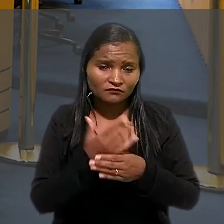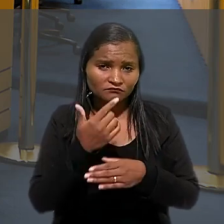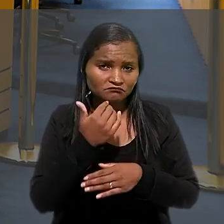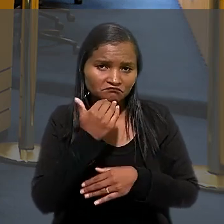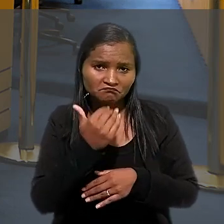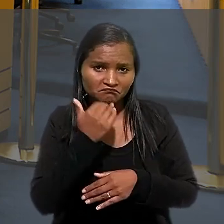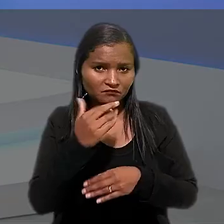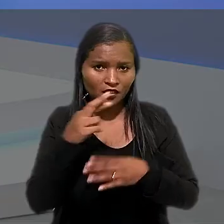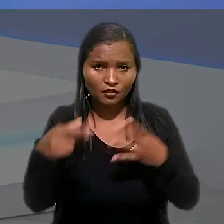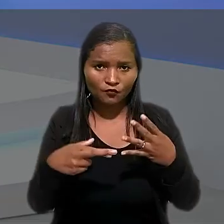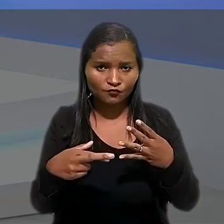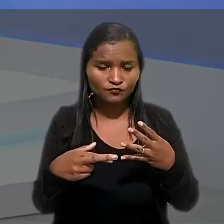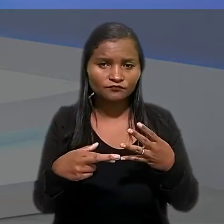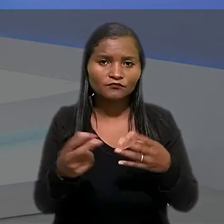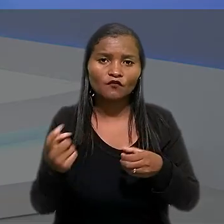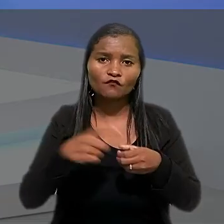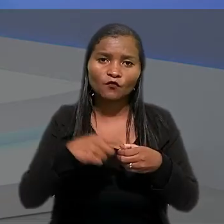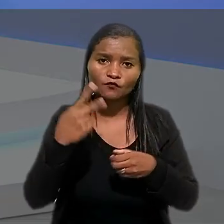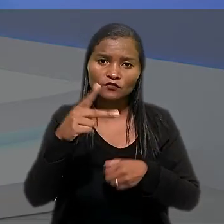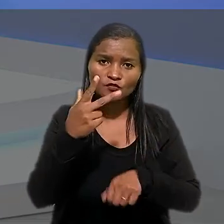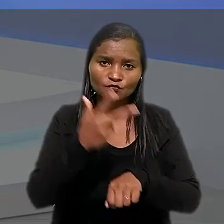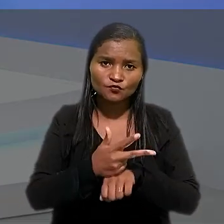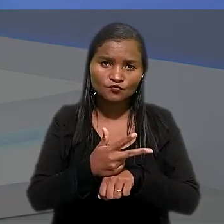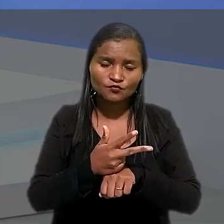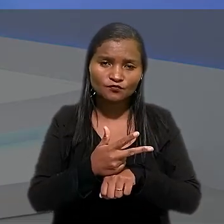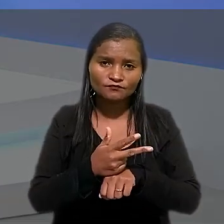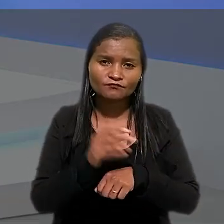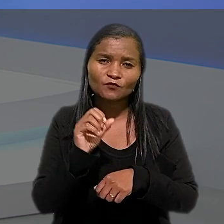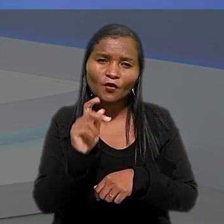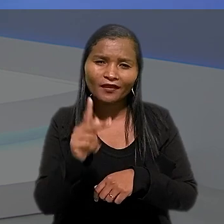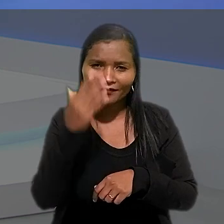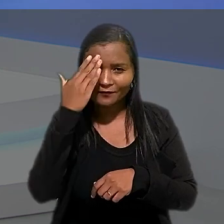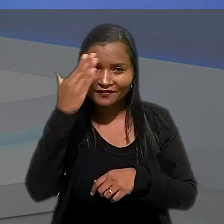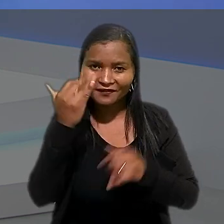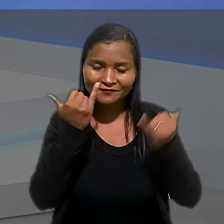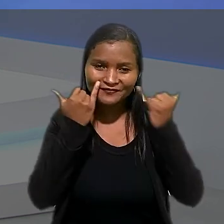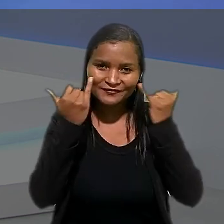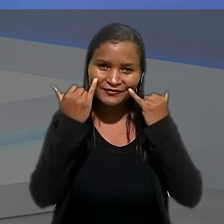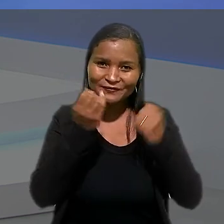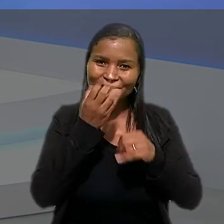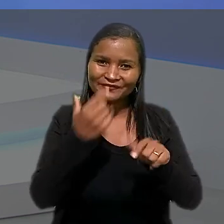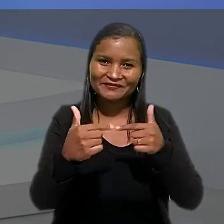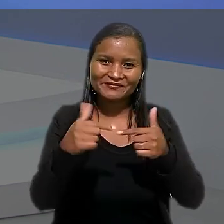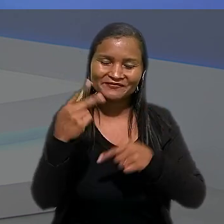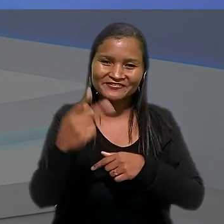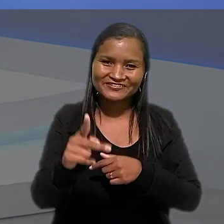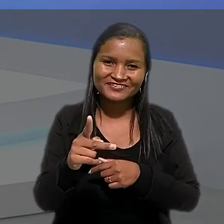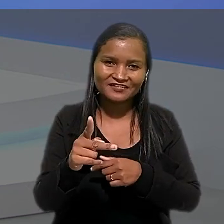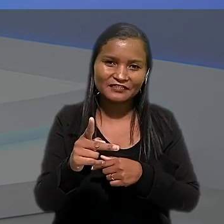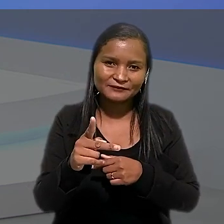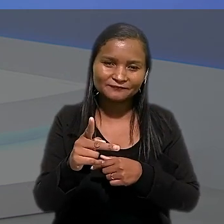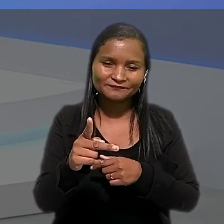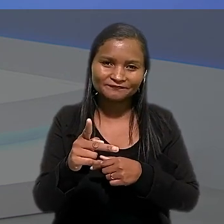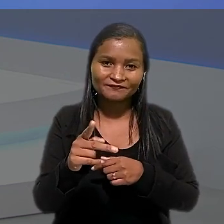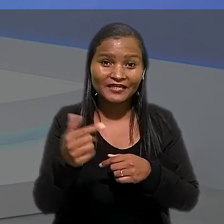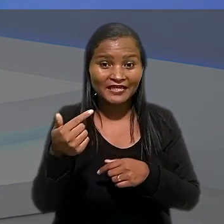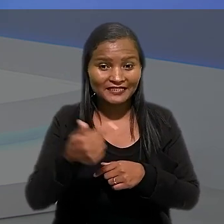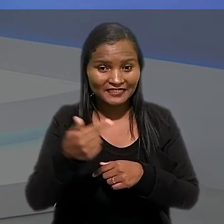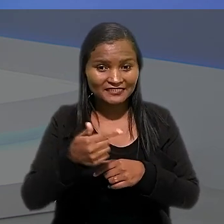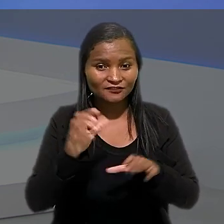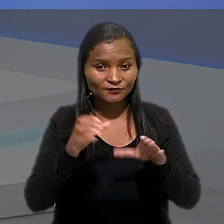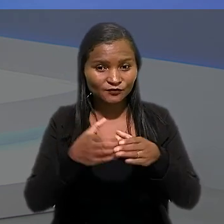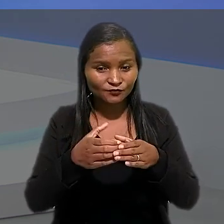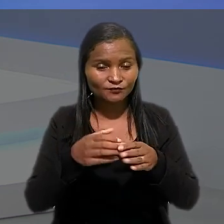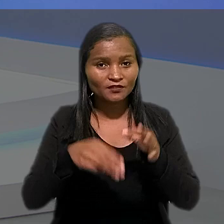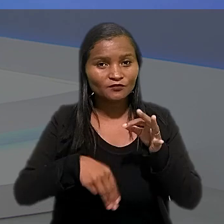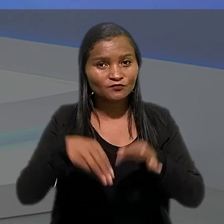não cabe recurso. Eu volto com vocês aí no estúdio. Ok, Daniel, muito obrigado pelas informações, bom trabalho para você. E na 7ª